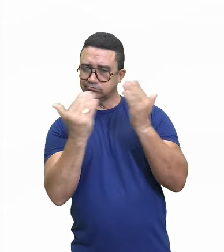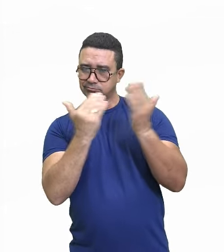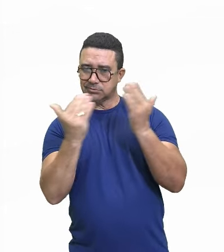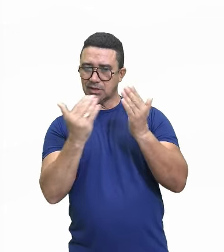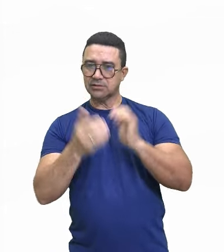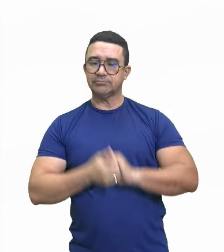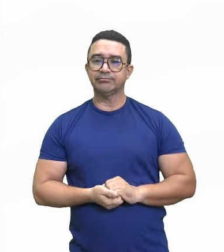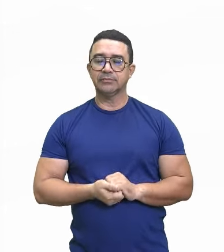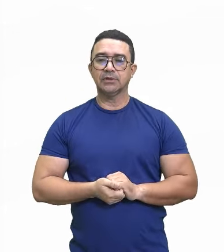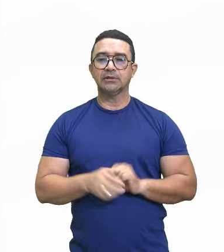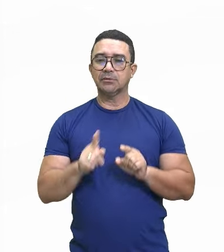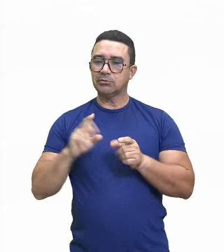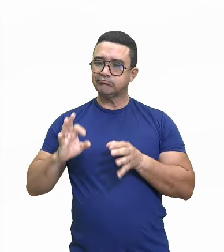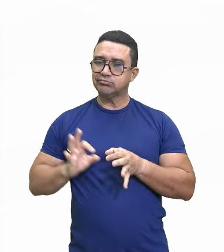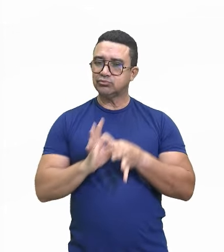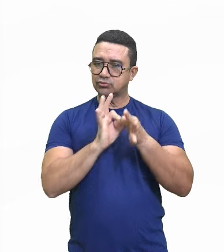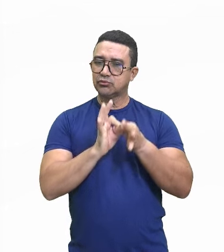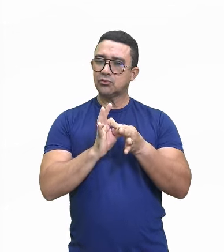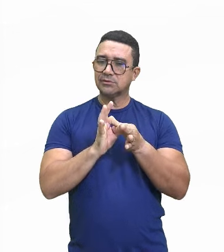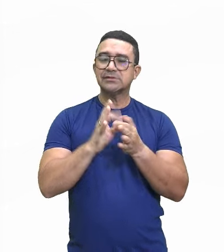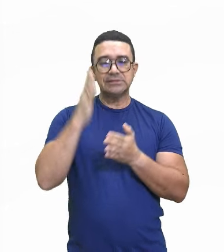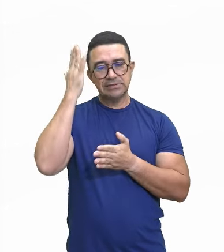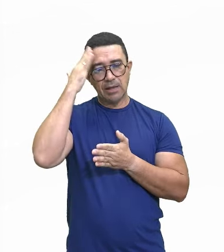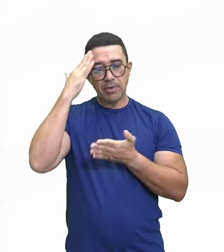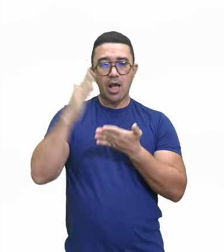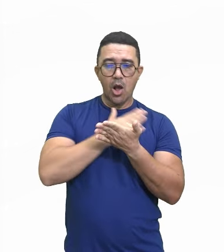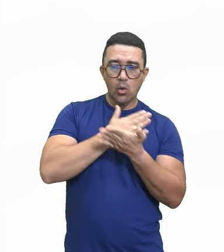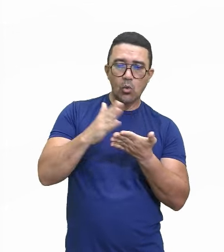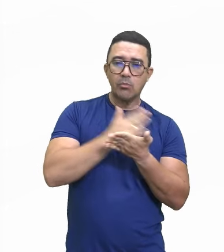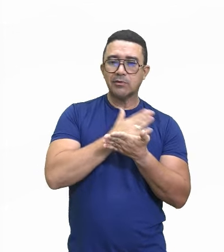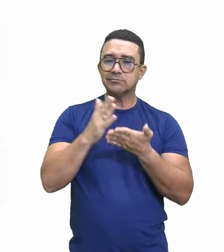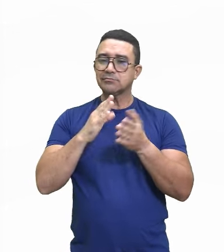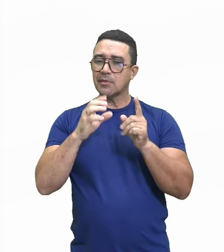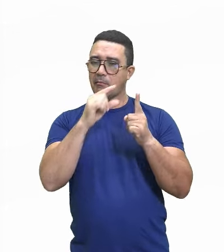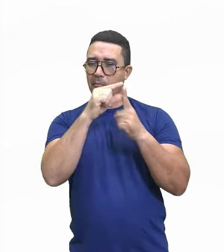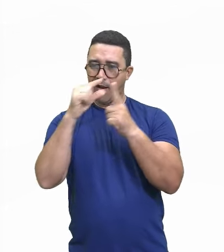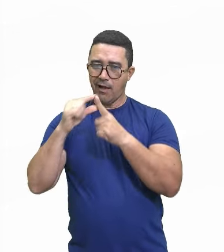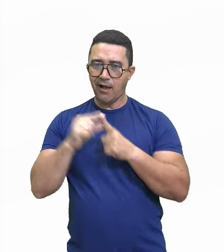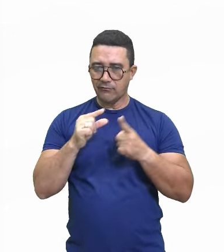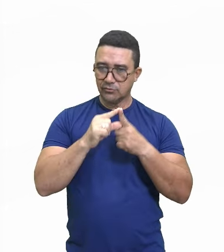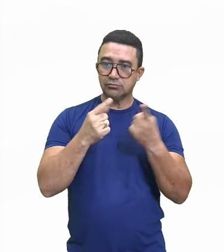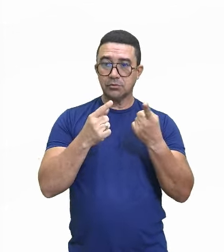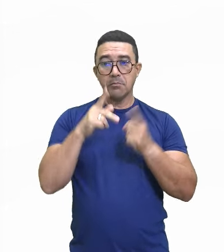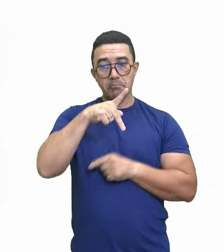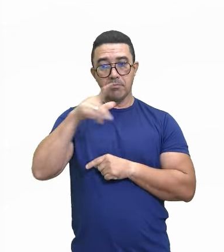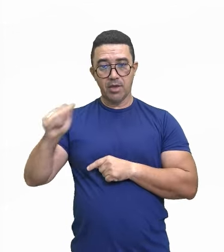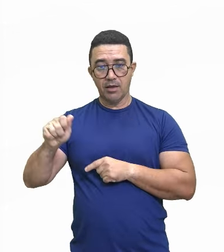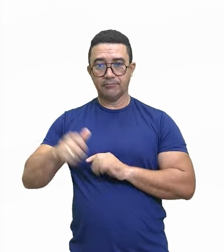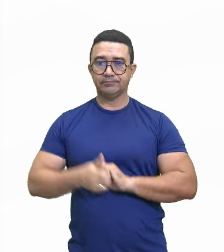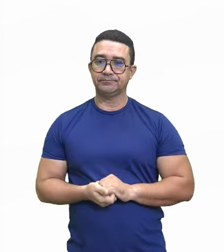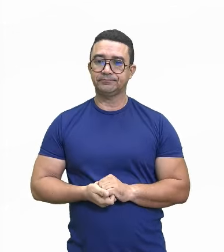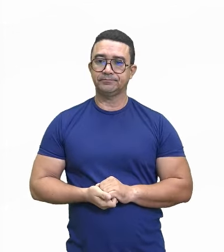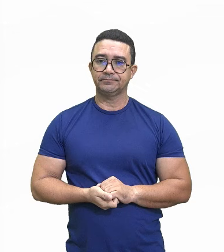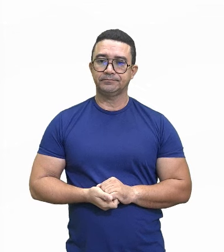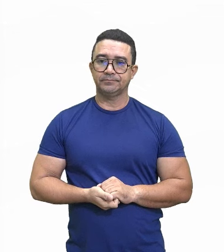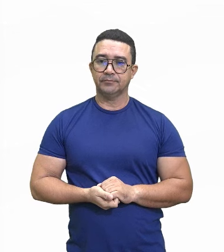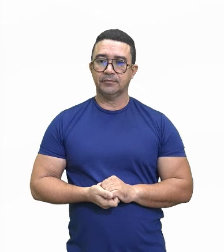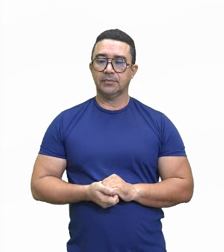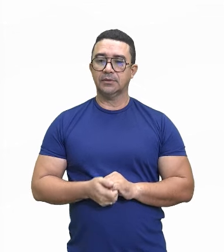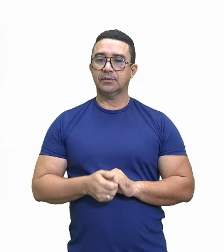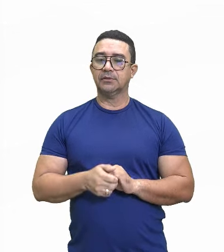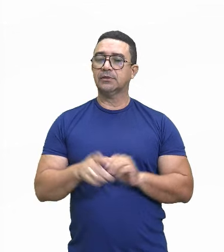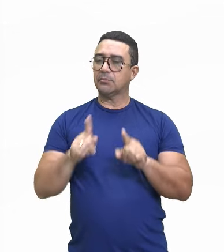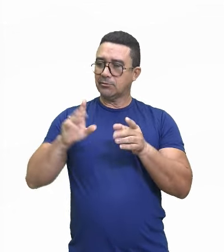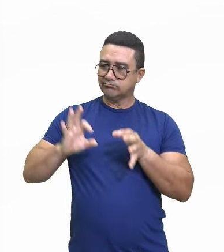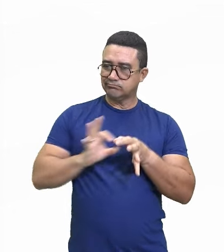da análise, identificação e associação dos termos de uma progressão aritmética, a famosa PA, a